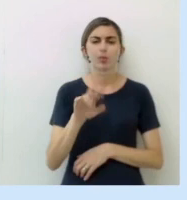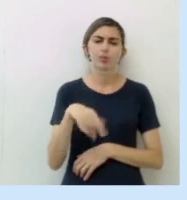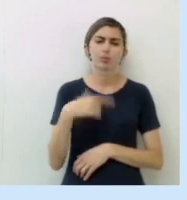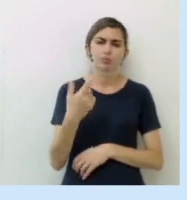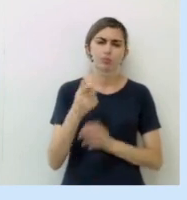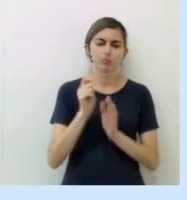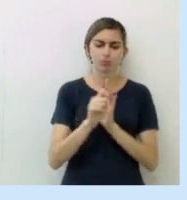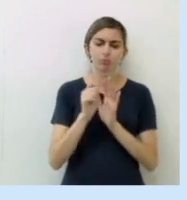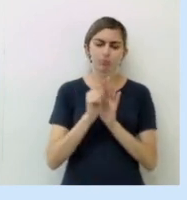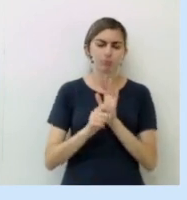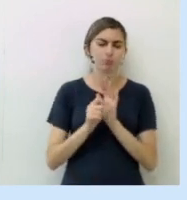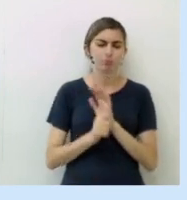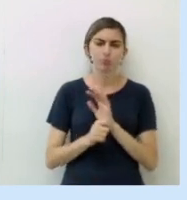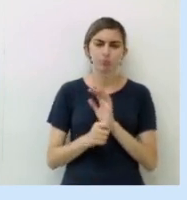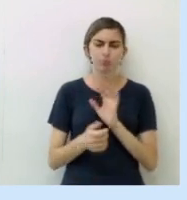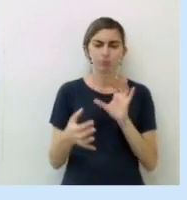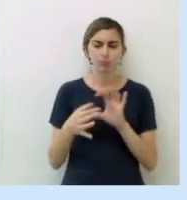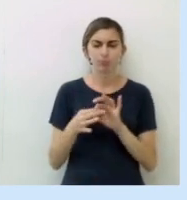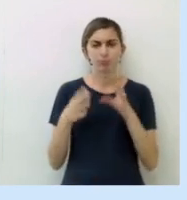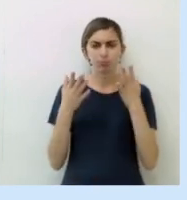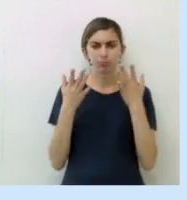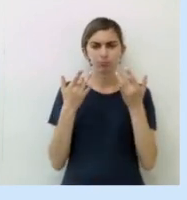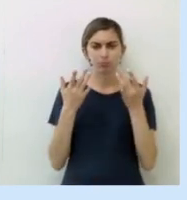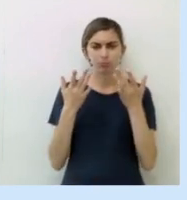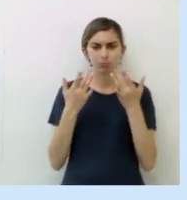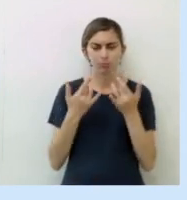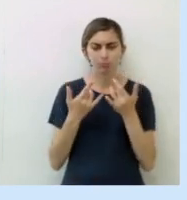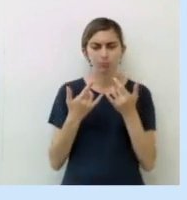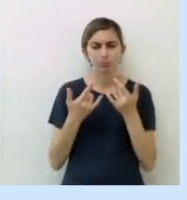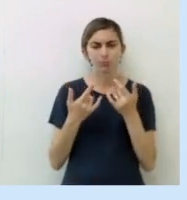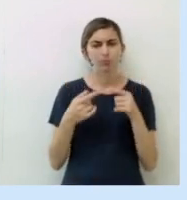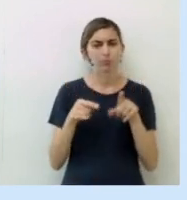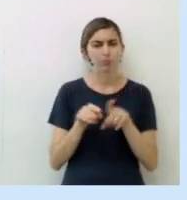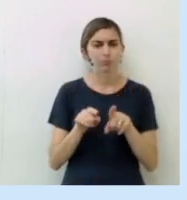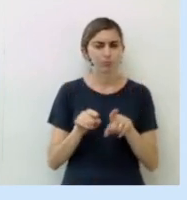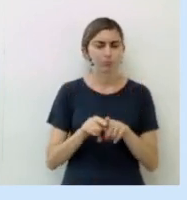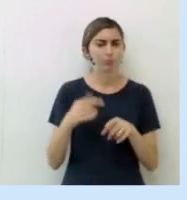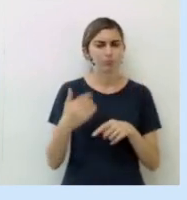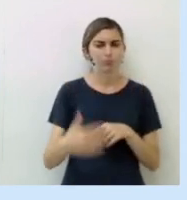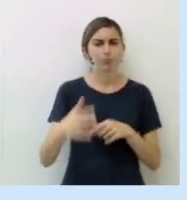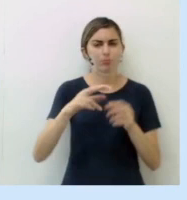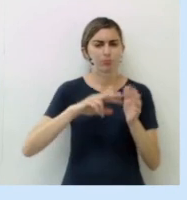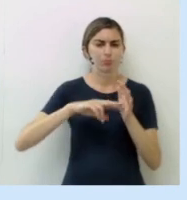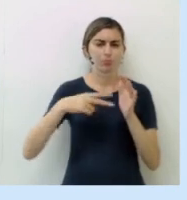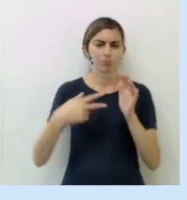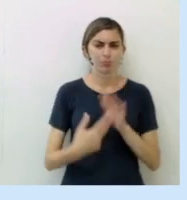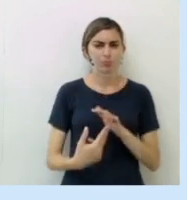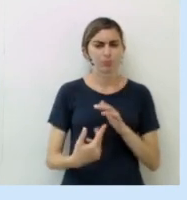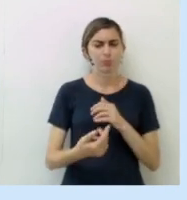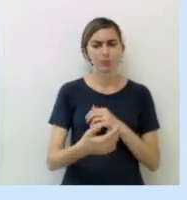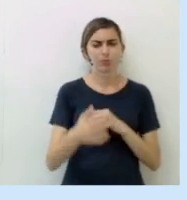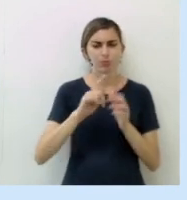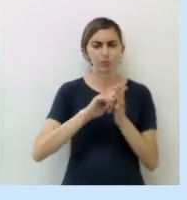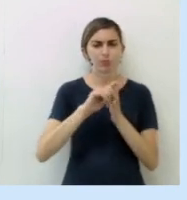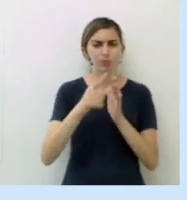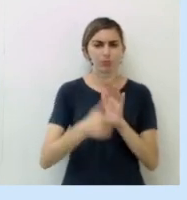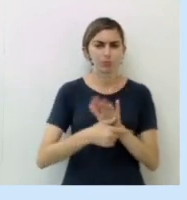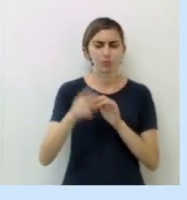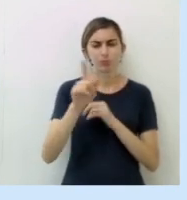e retextualizá-lo para o teatro. Para o teatro. É nesse sentido da questão dos